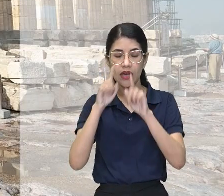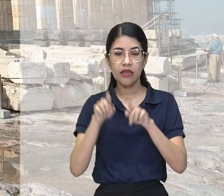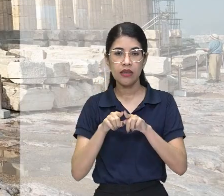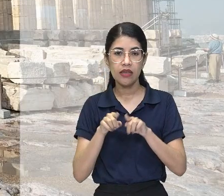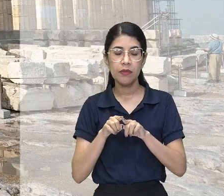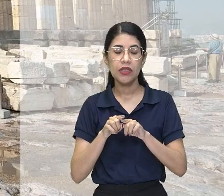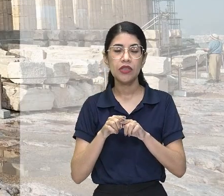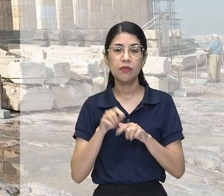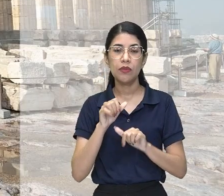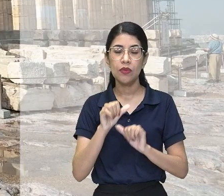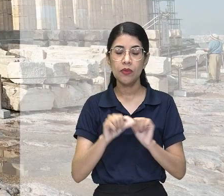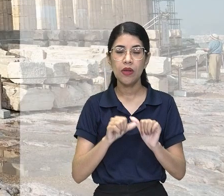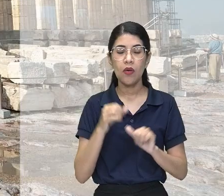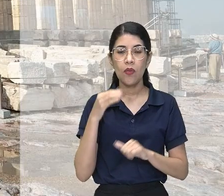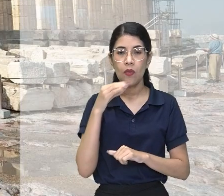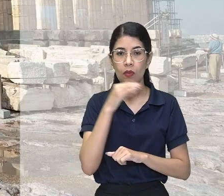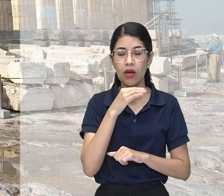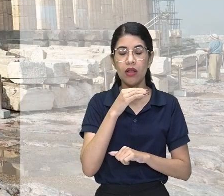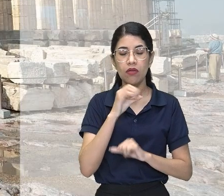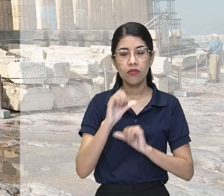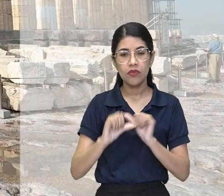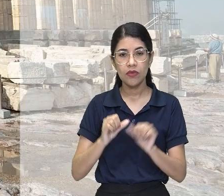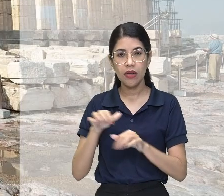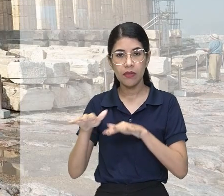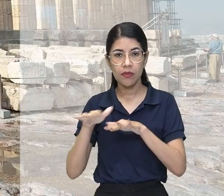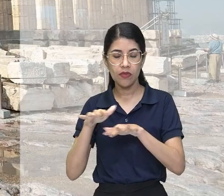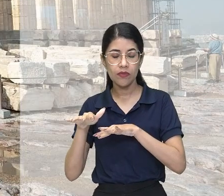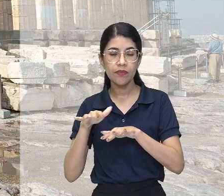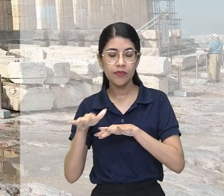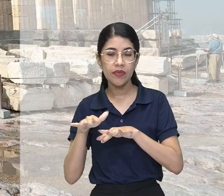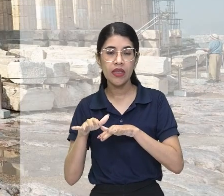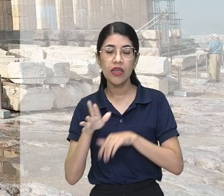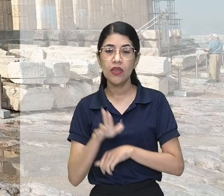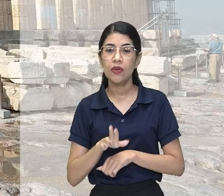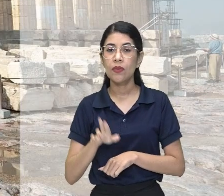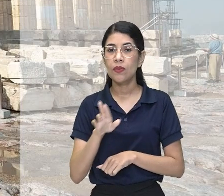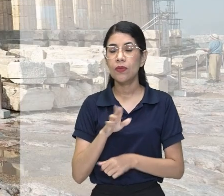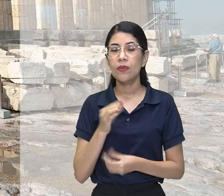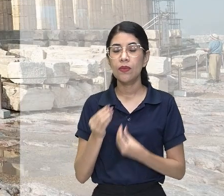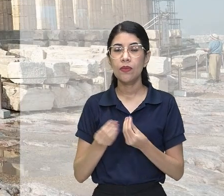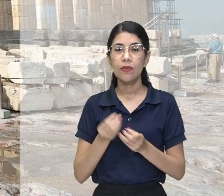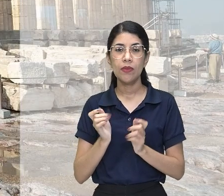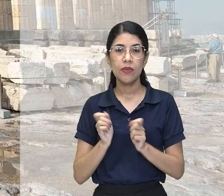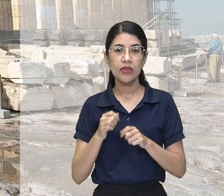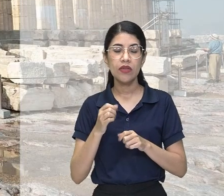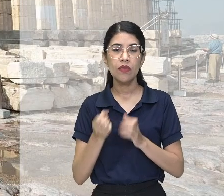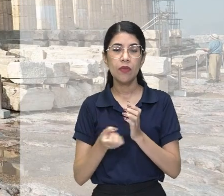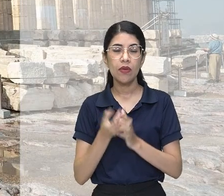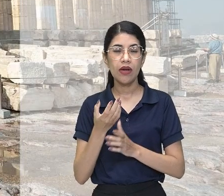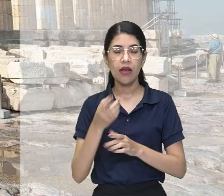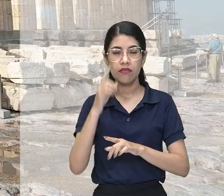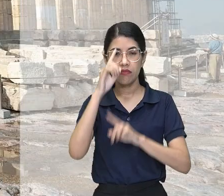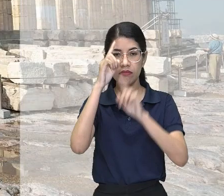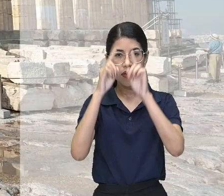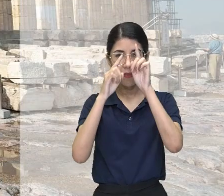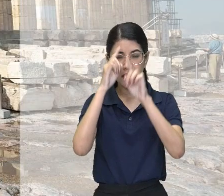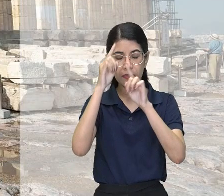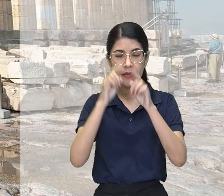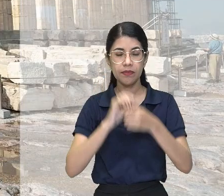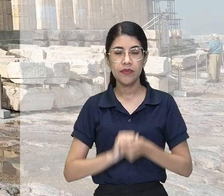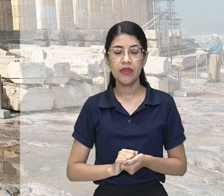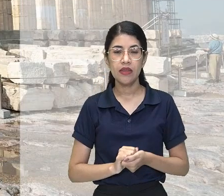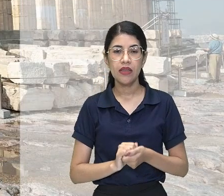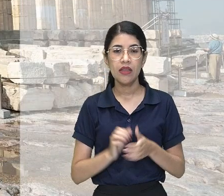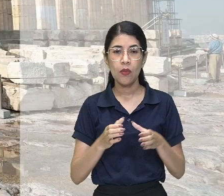transformar calor em movimento e usou isso para fazer invenções. Então, ele criou o quê? A panela